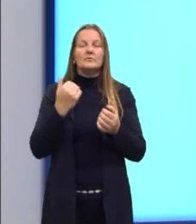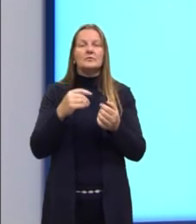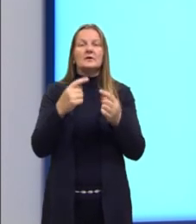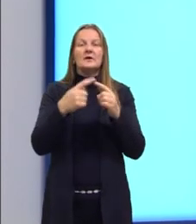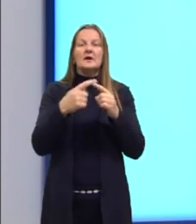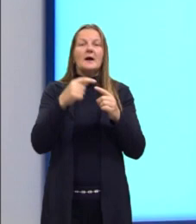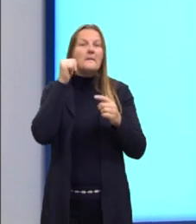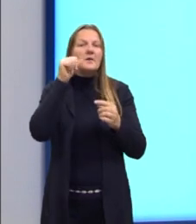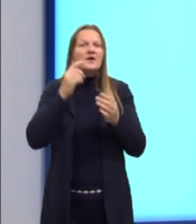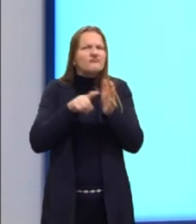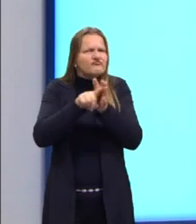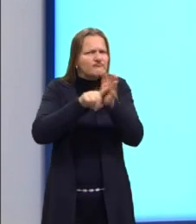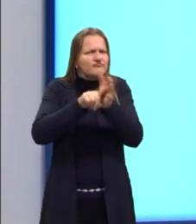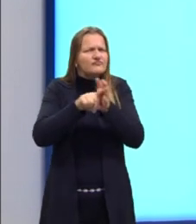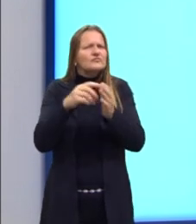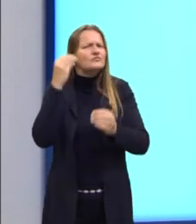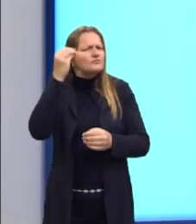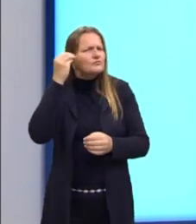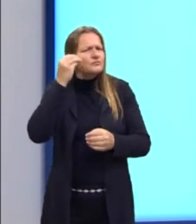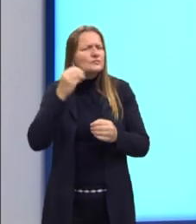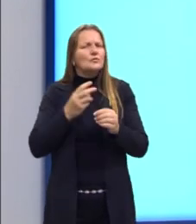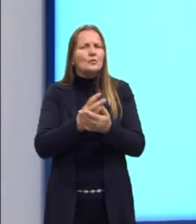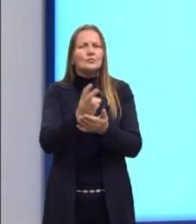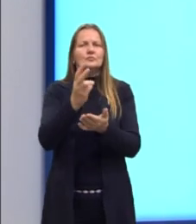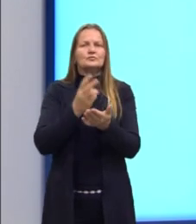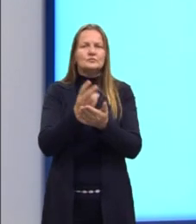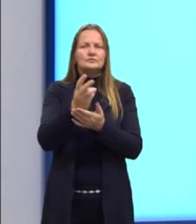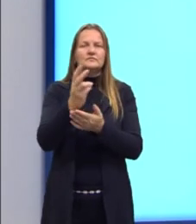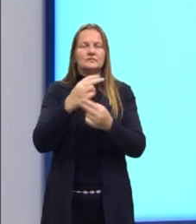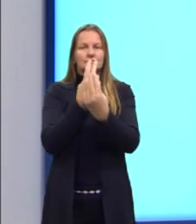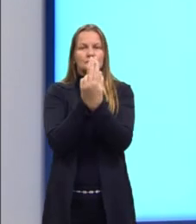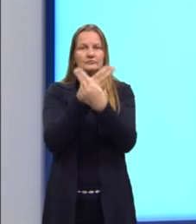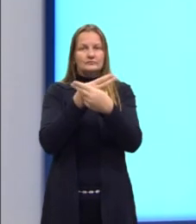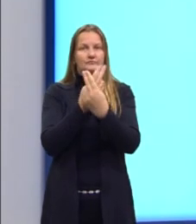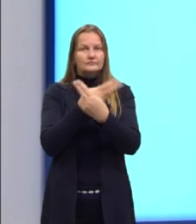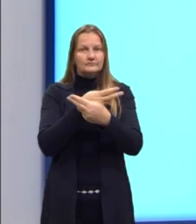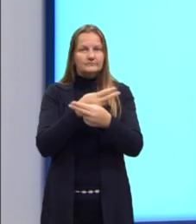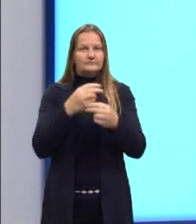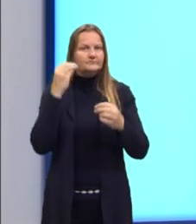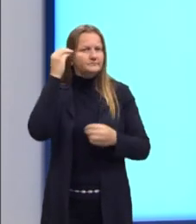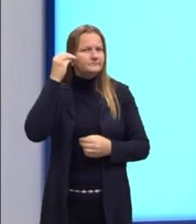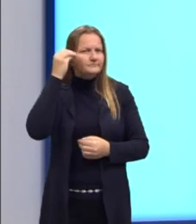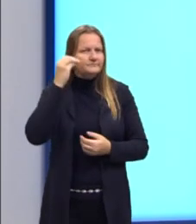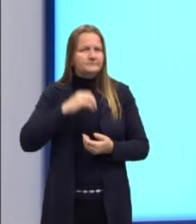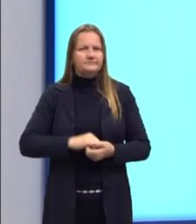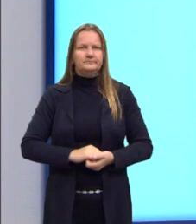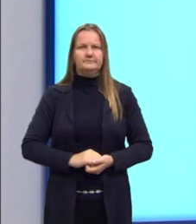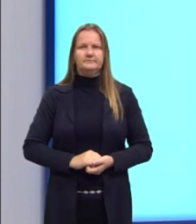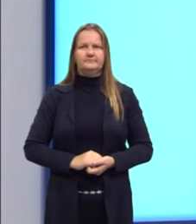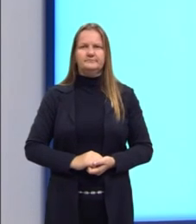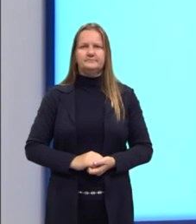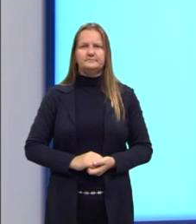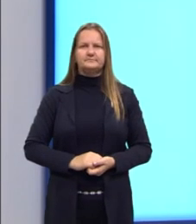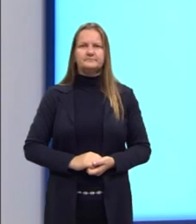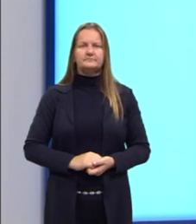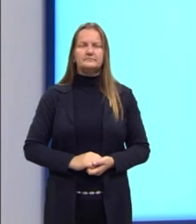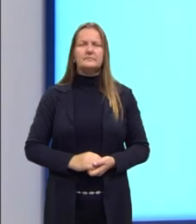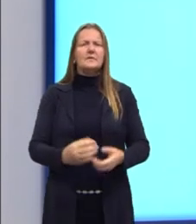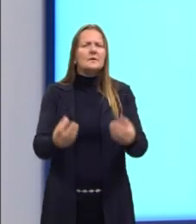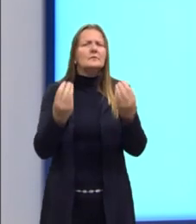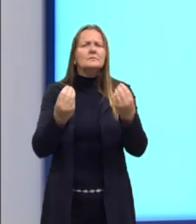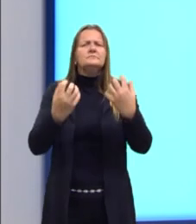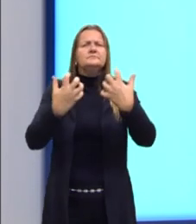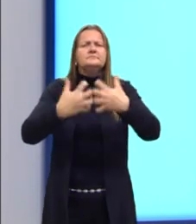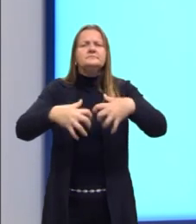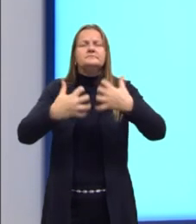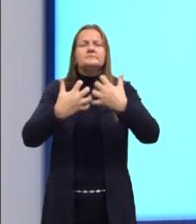companheiro ela continuou os seus experimentos com elementos radioativos E como